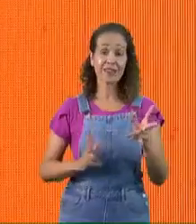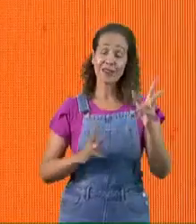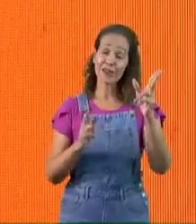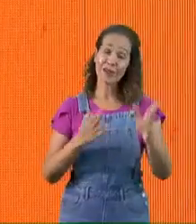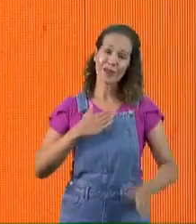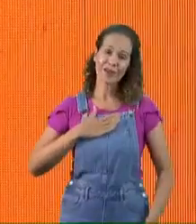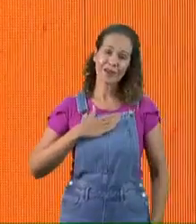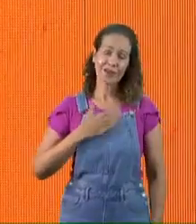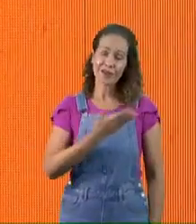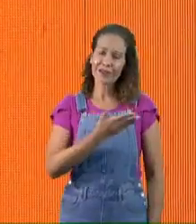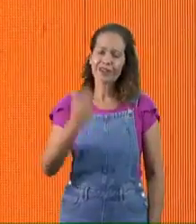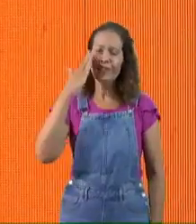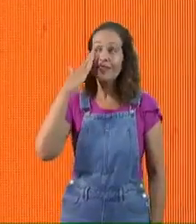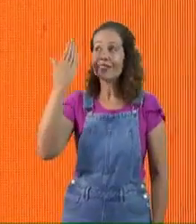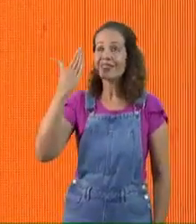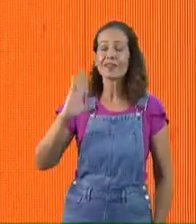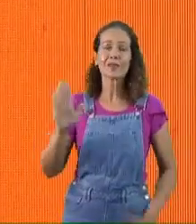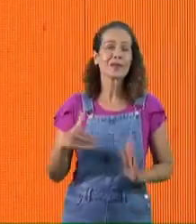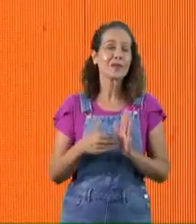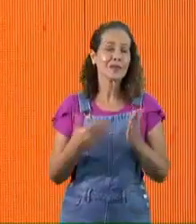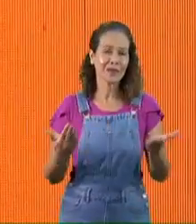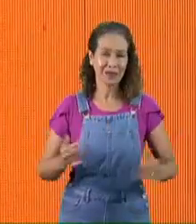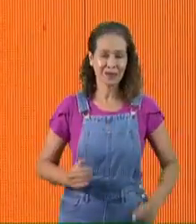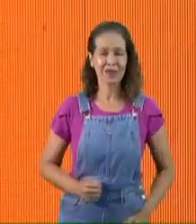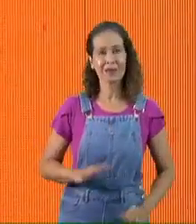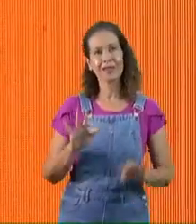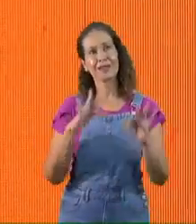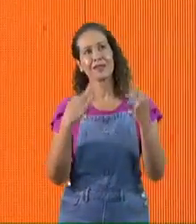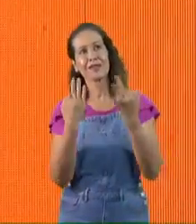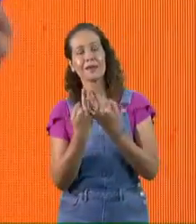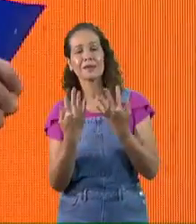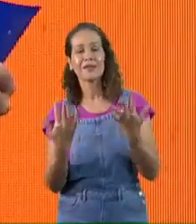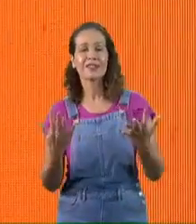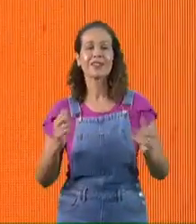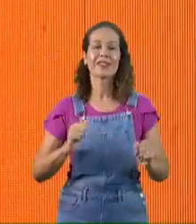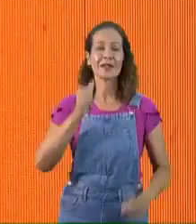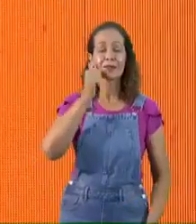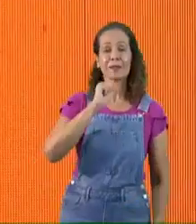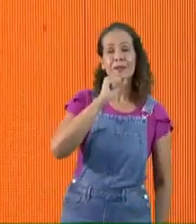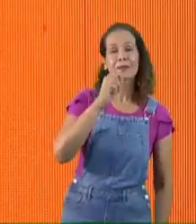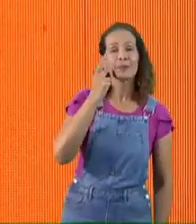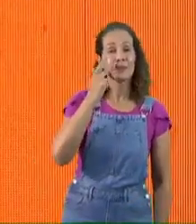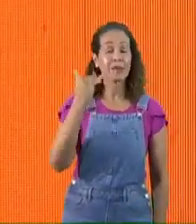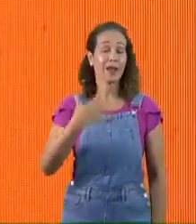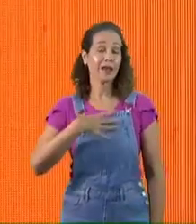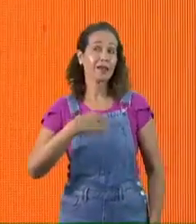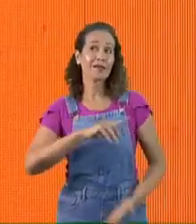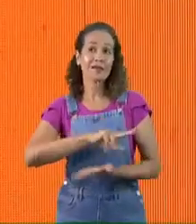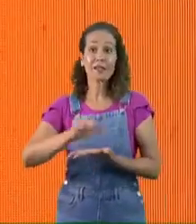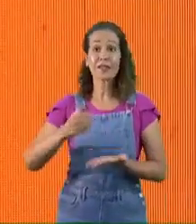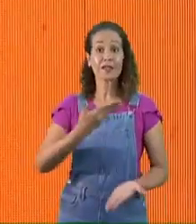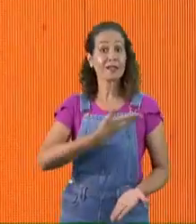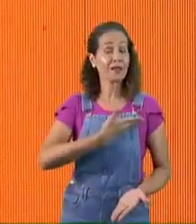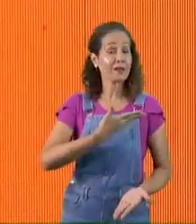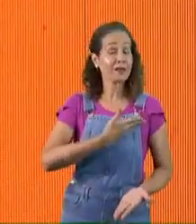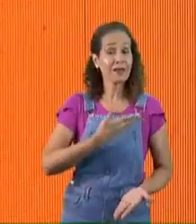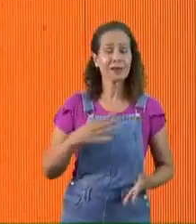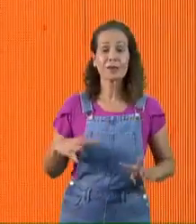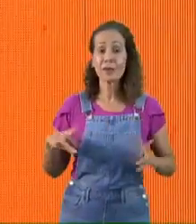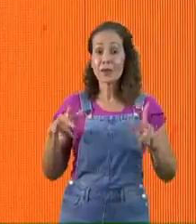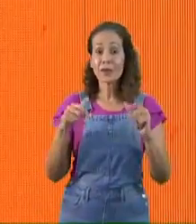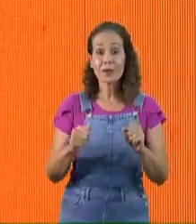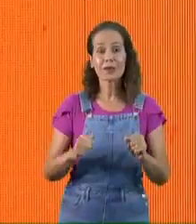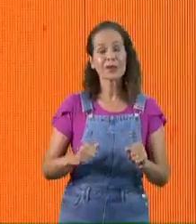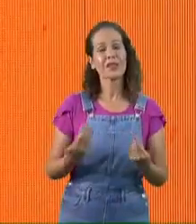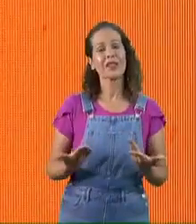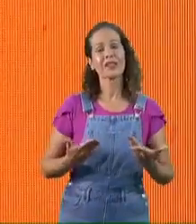ser gratos por tudo. Grato pela nossa família, grato, né, pelos nossos pais, pelos filhos, pelos amigos. Gratos por esse